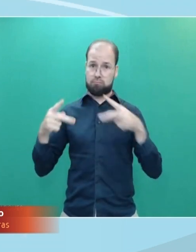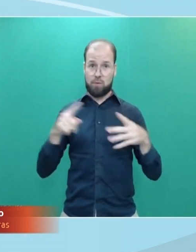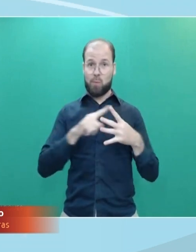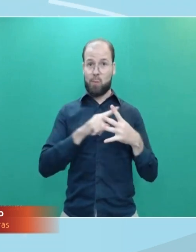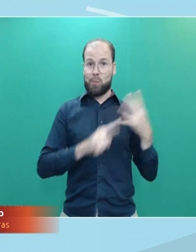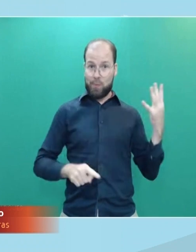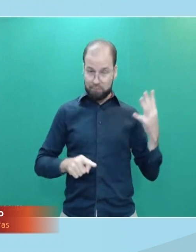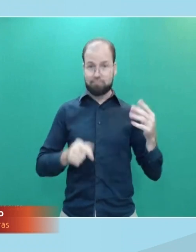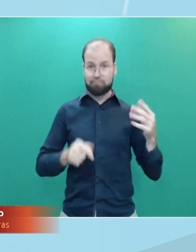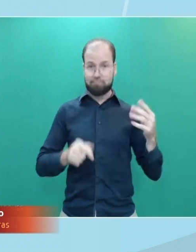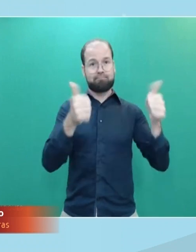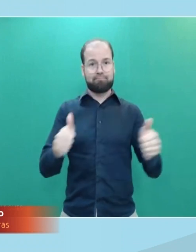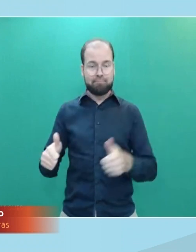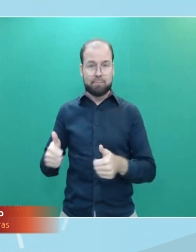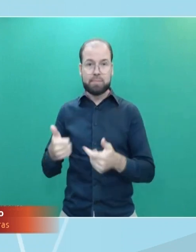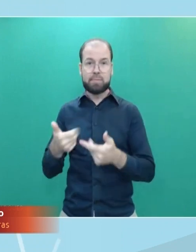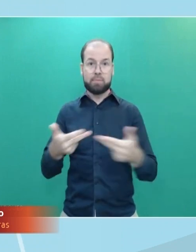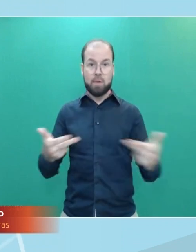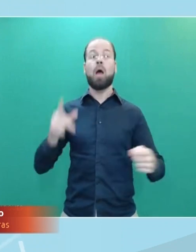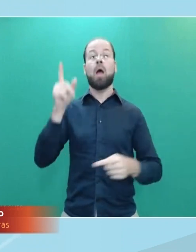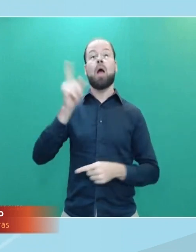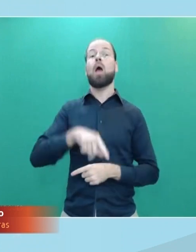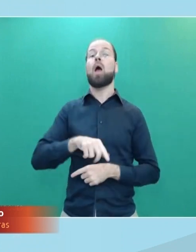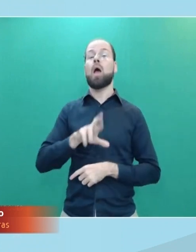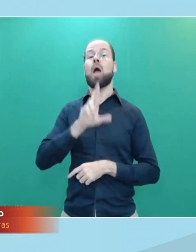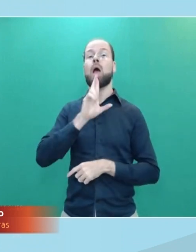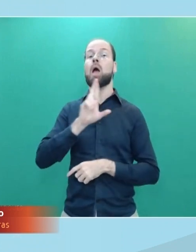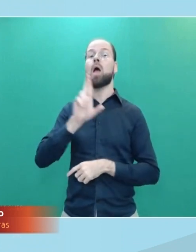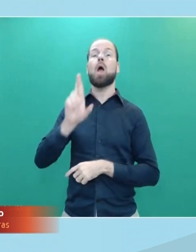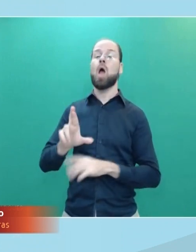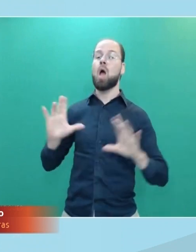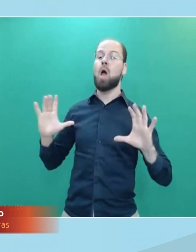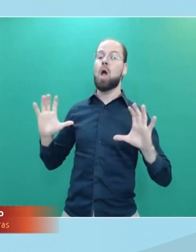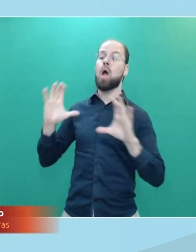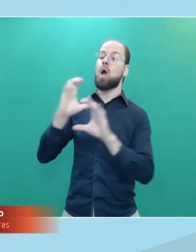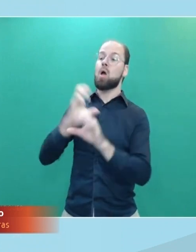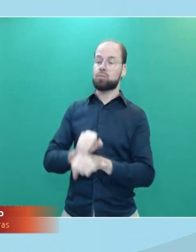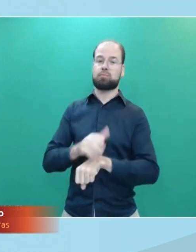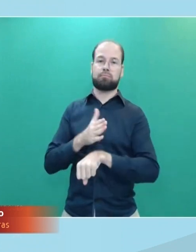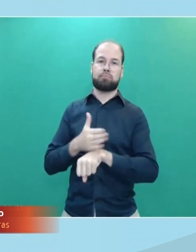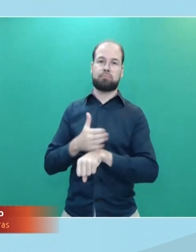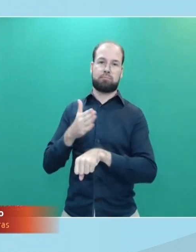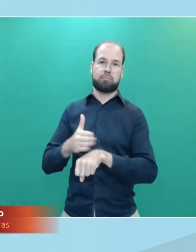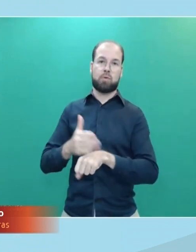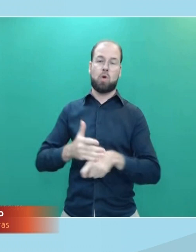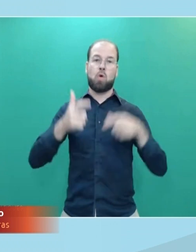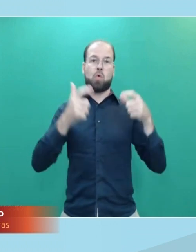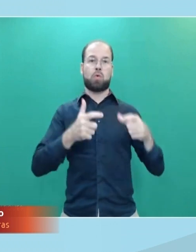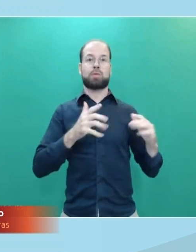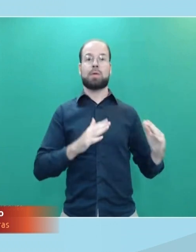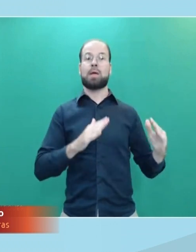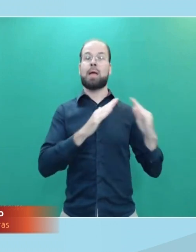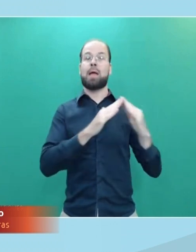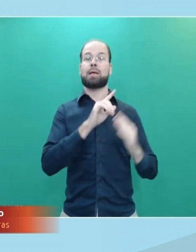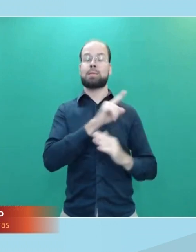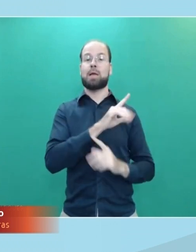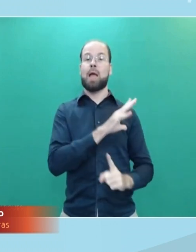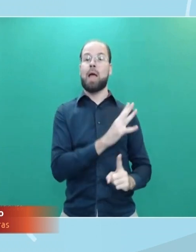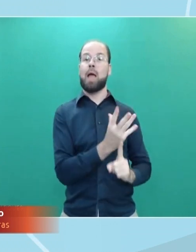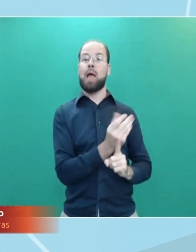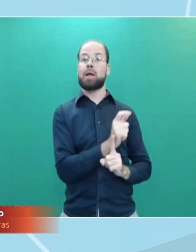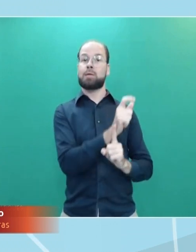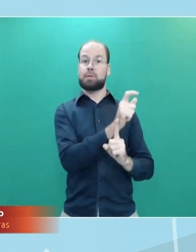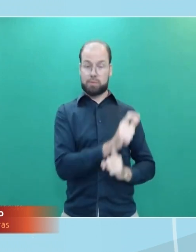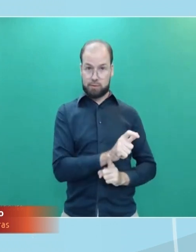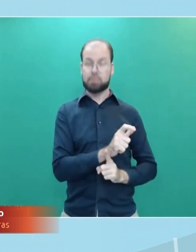são resultado de uma residência que eles fizeram na casa da artista Suyan de Matos, na cidade de Olhos d'Água,